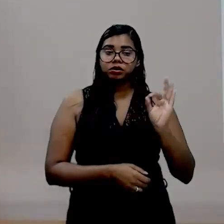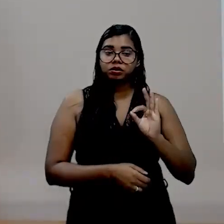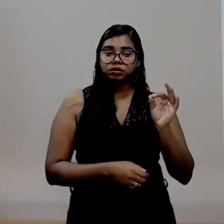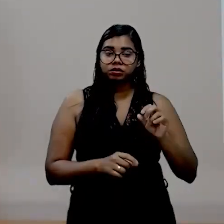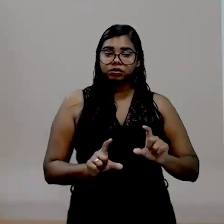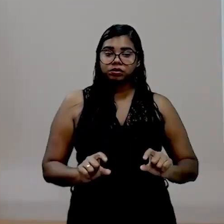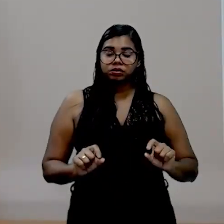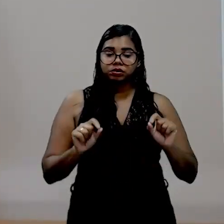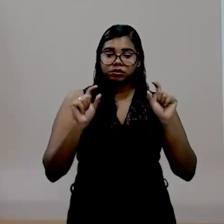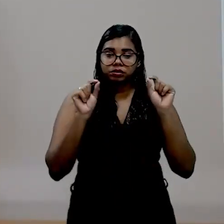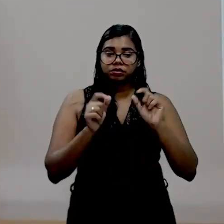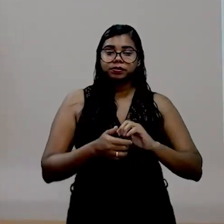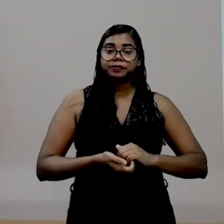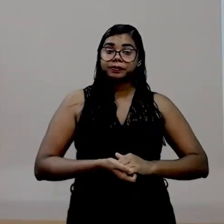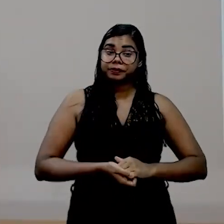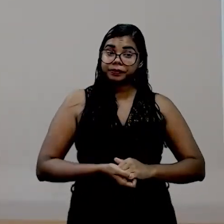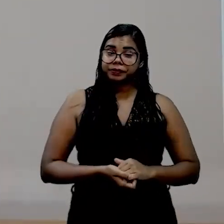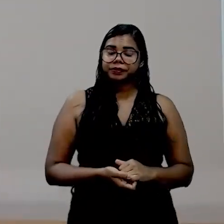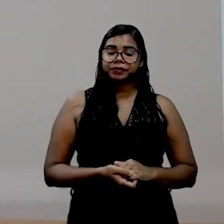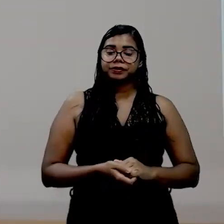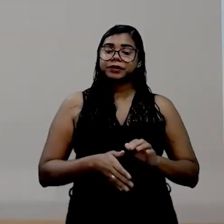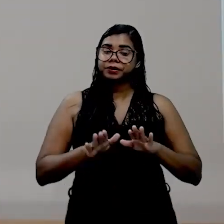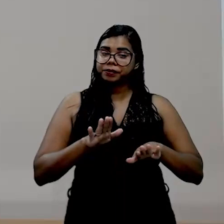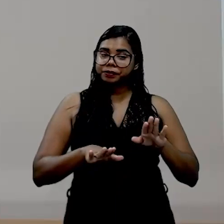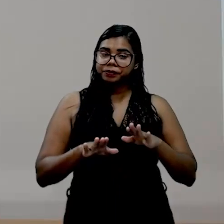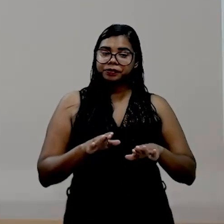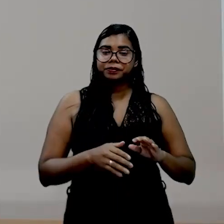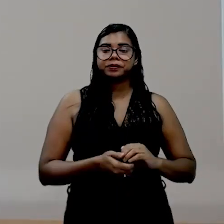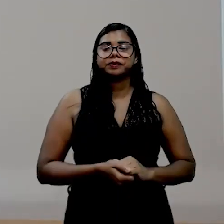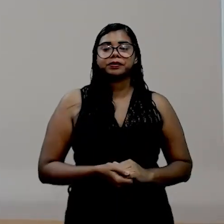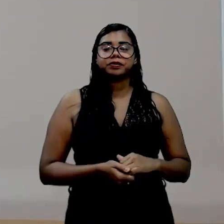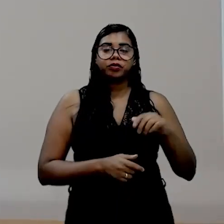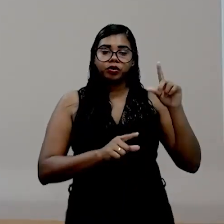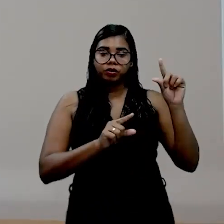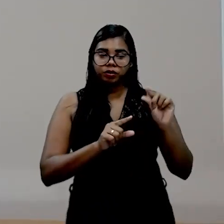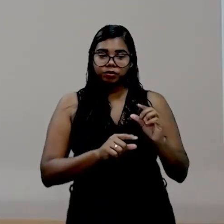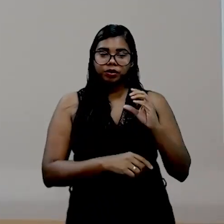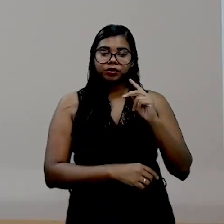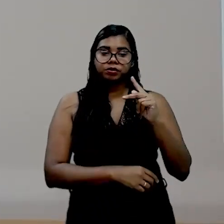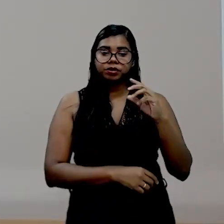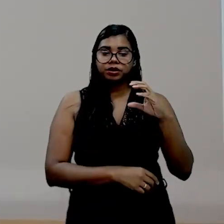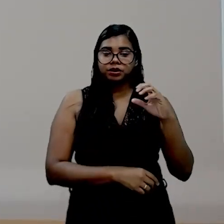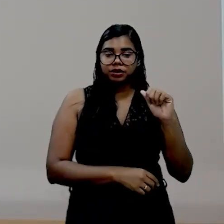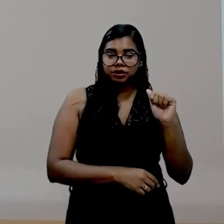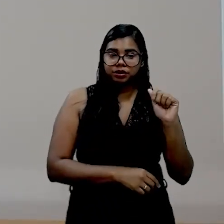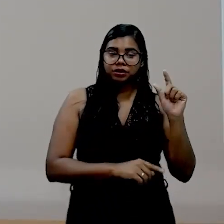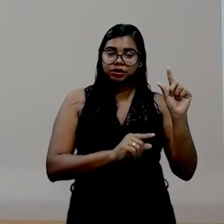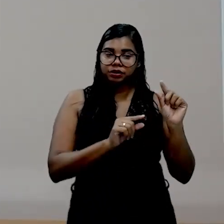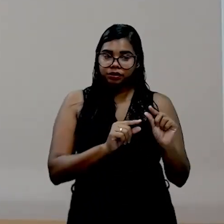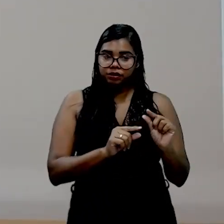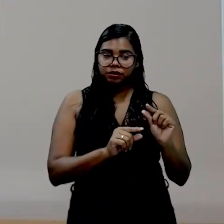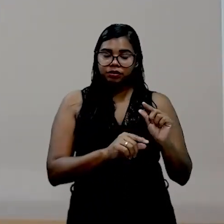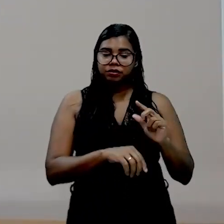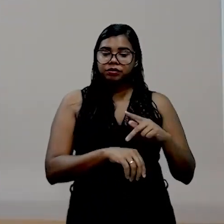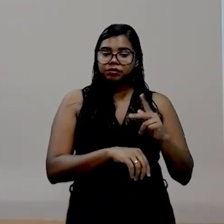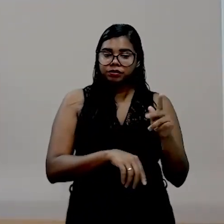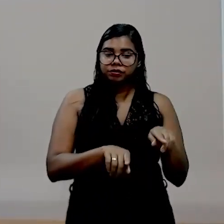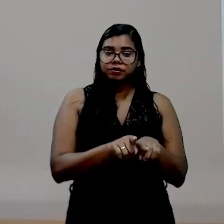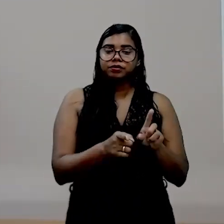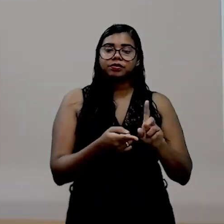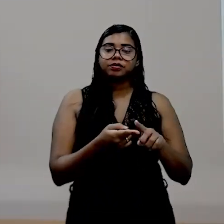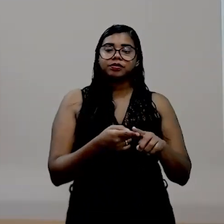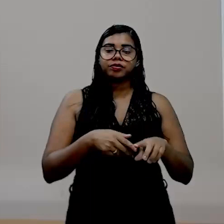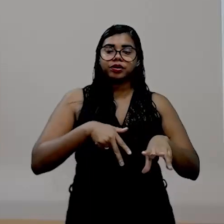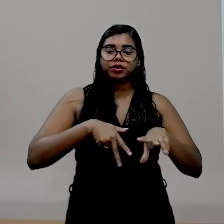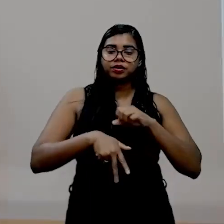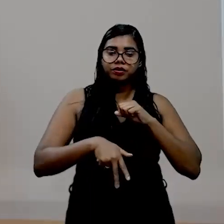100%. Né? Quanto mais baixo o PSA, diminui a chance. Mas mesmo PSA bastante altos, eu já vi PSA